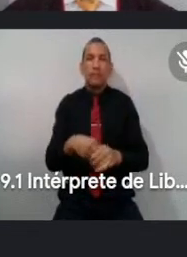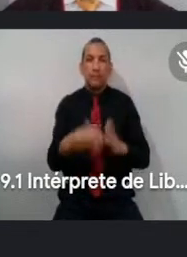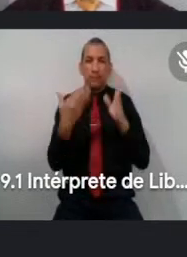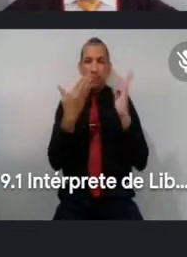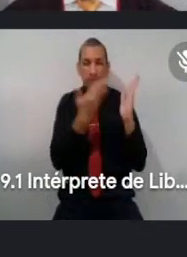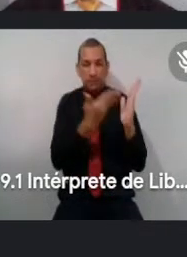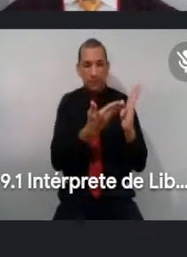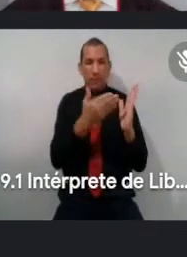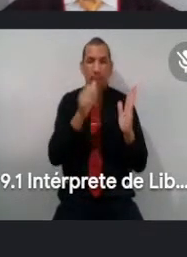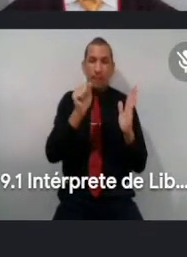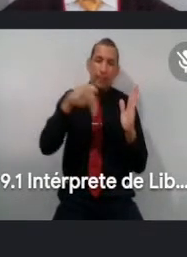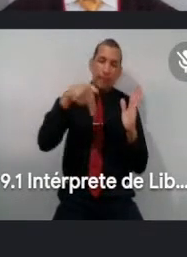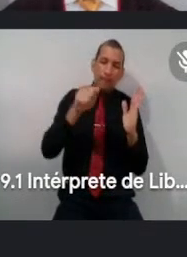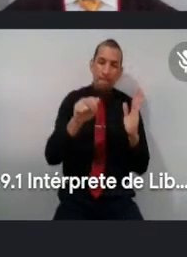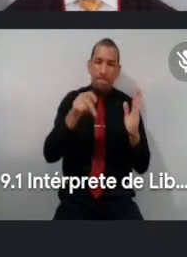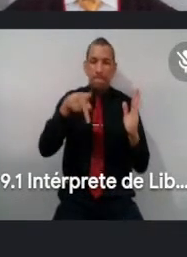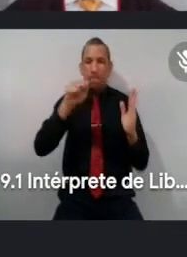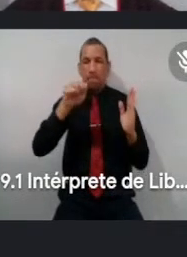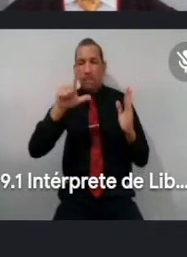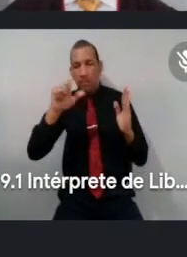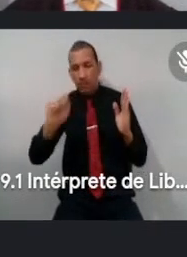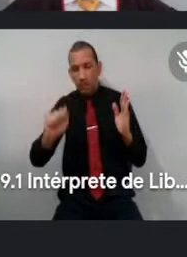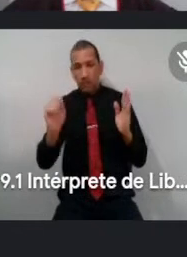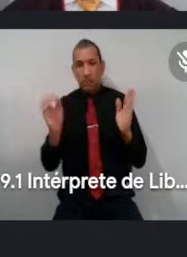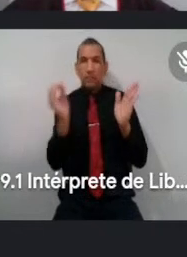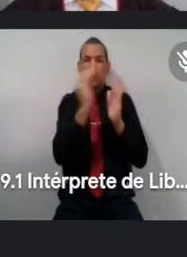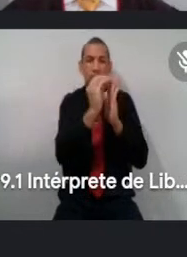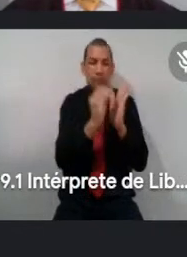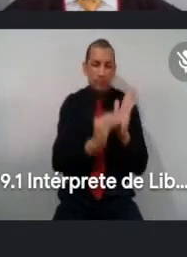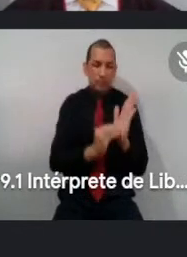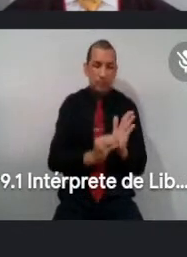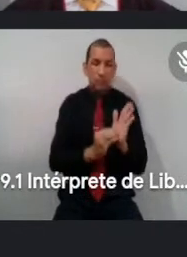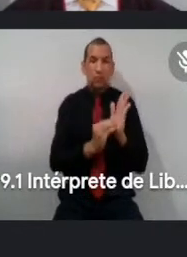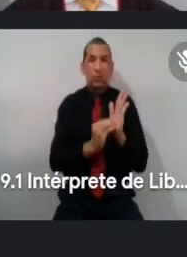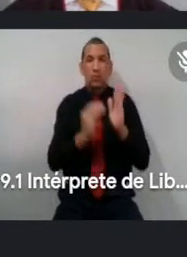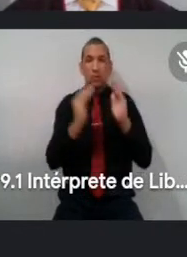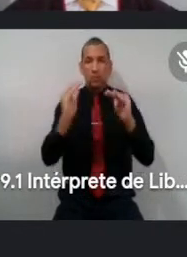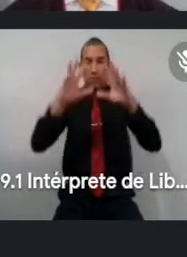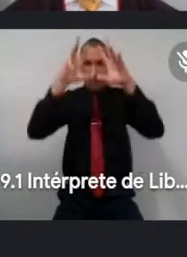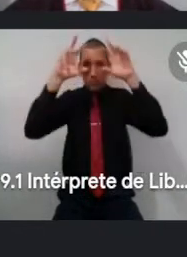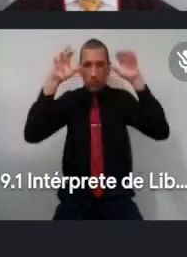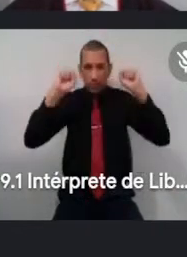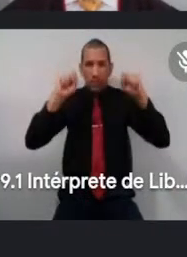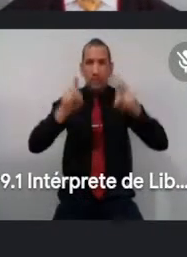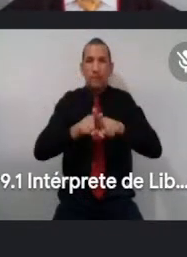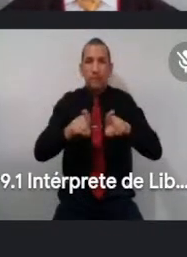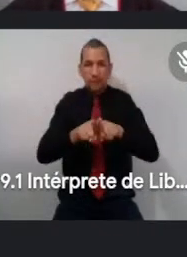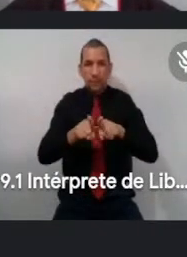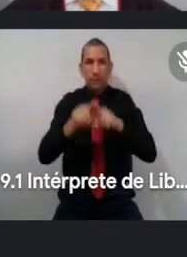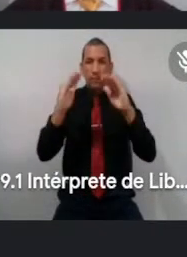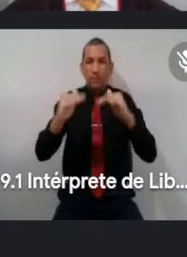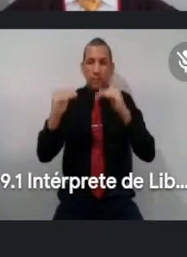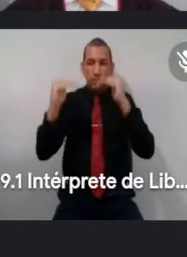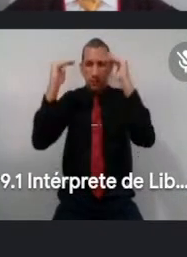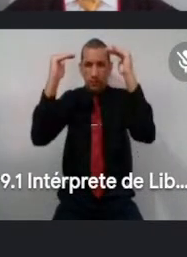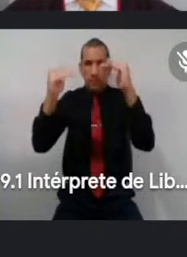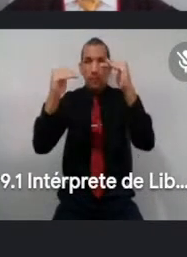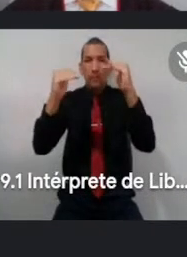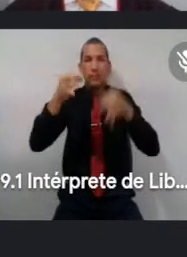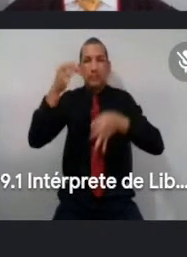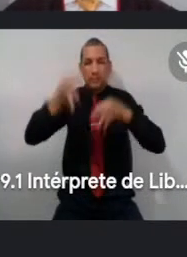Oi Ana Paula Ana Paula inclusive cita precedentes não sobe o Supremo Tribunal Federal como também do Superior Tribunal de